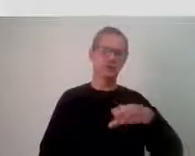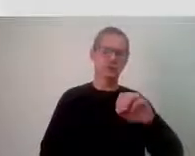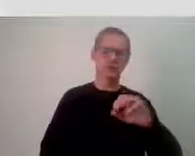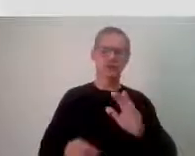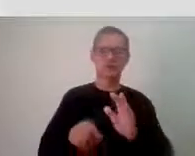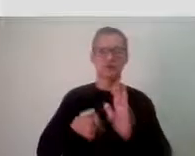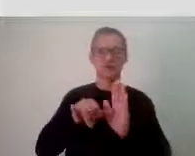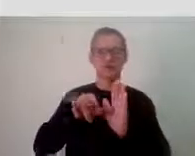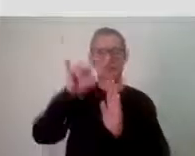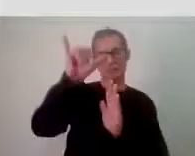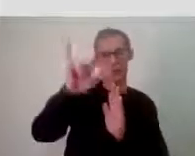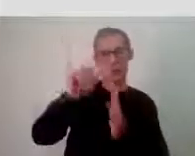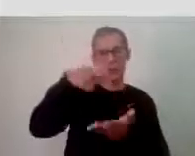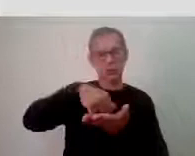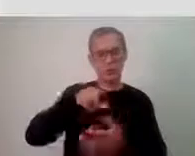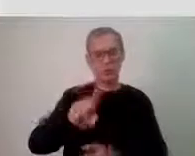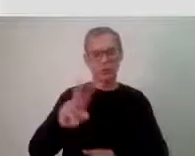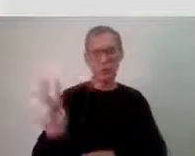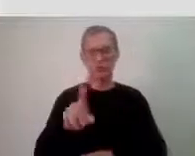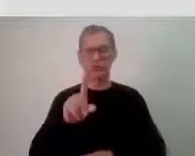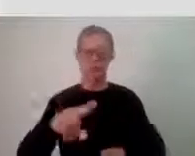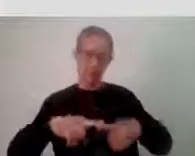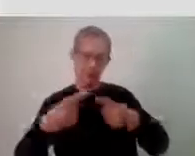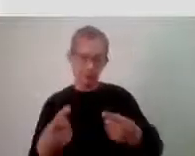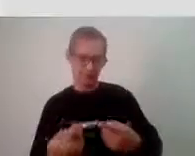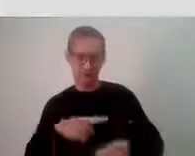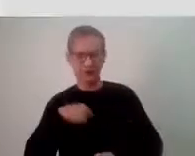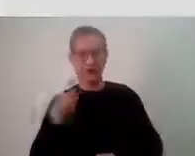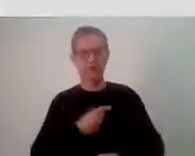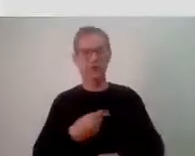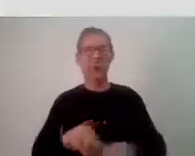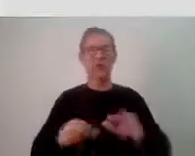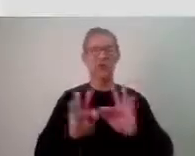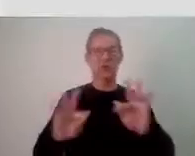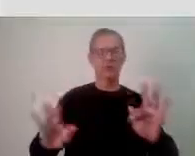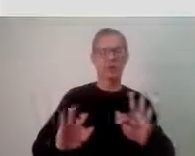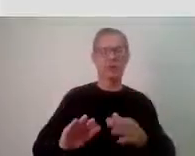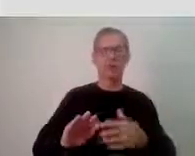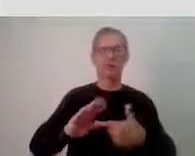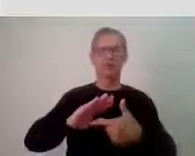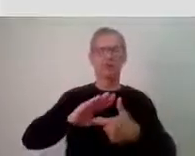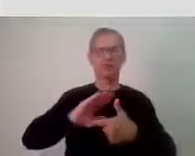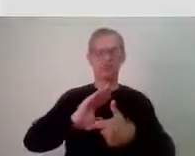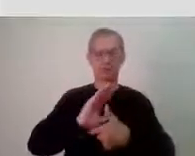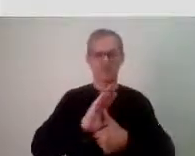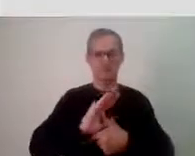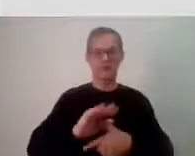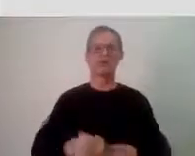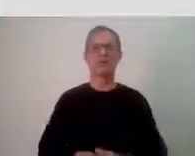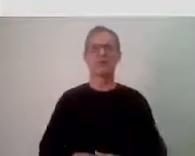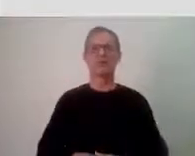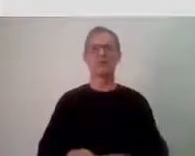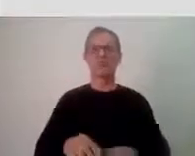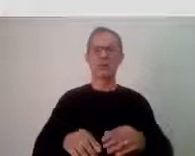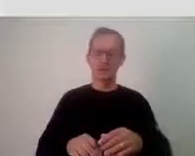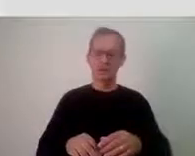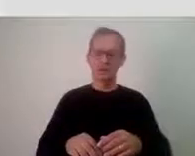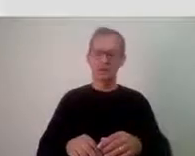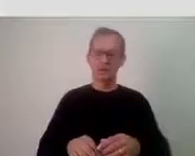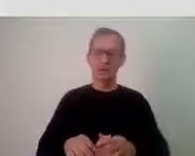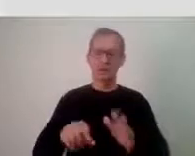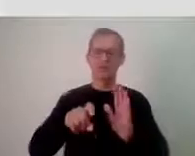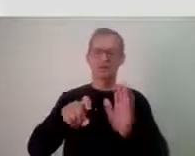no ponto 1, no valor 1. E aqui nós temos a função seno. Opa, ela corta o eixo no